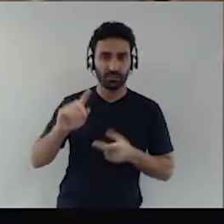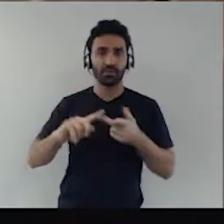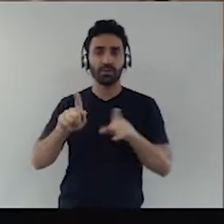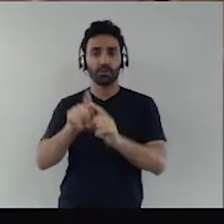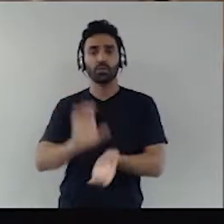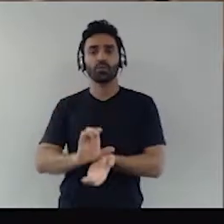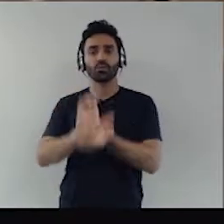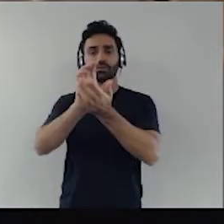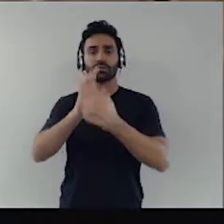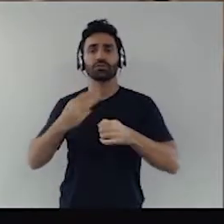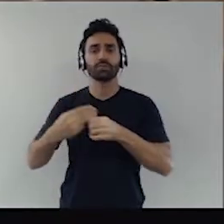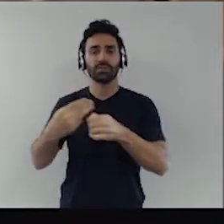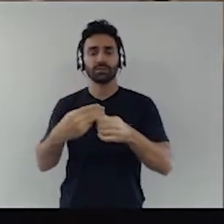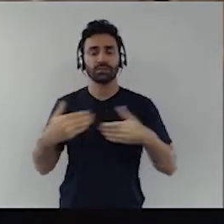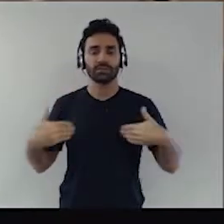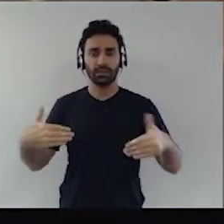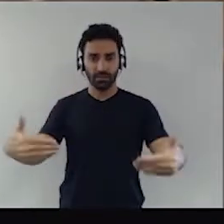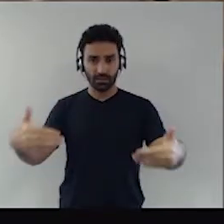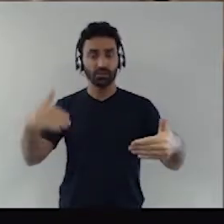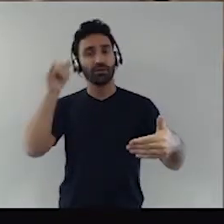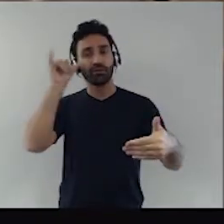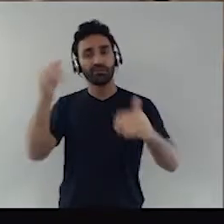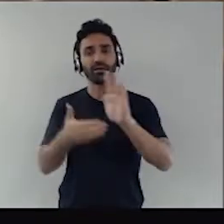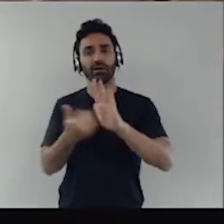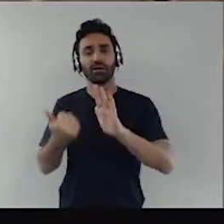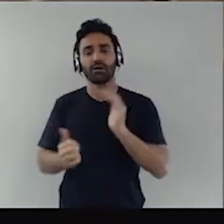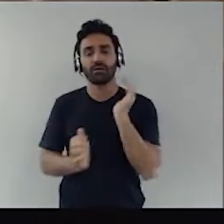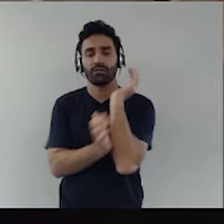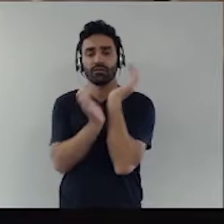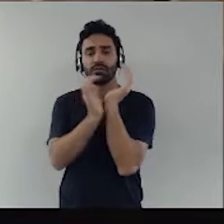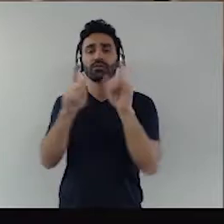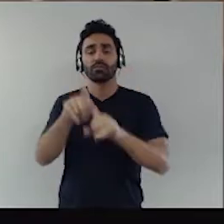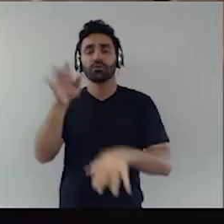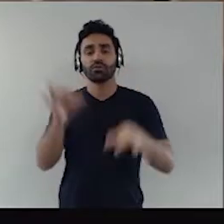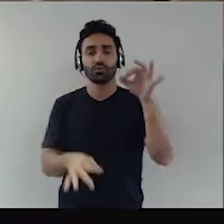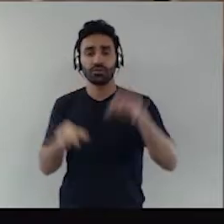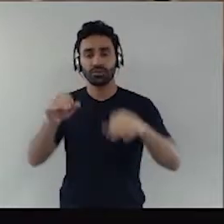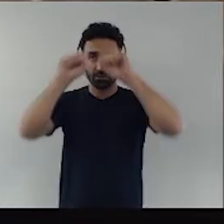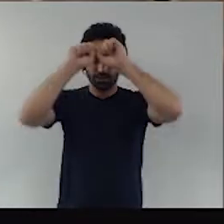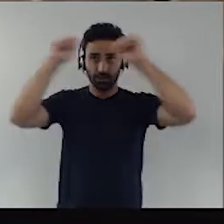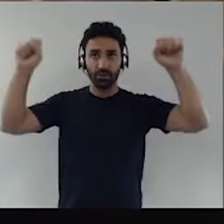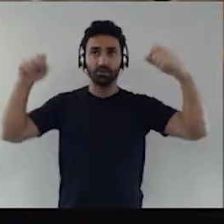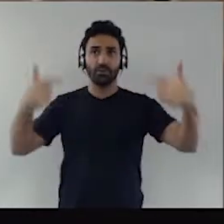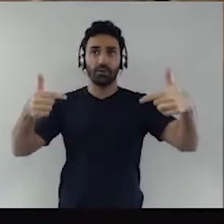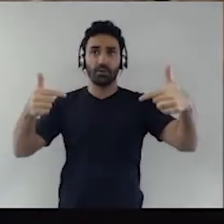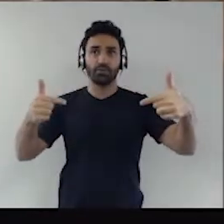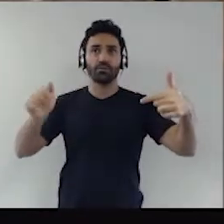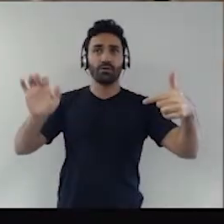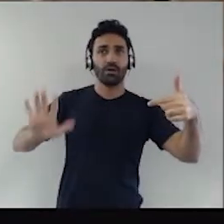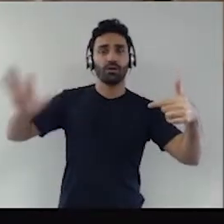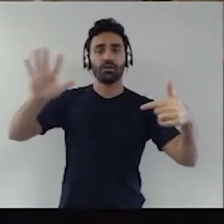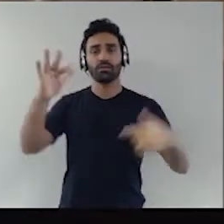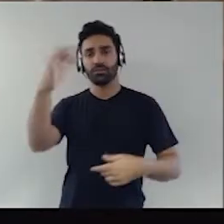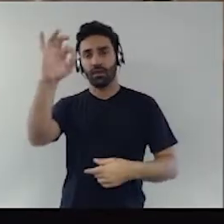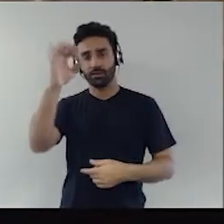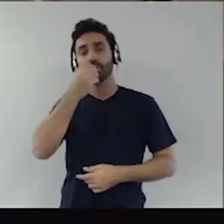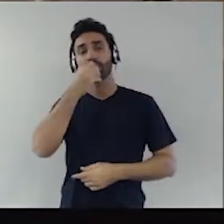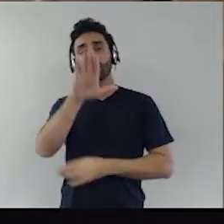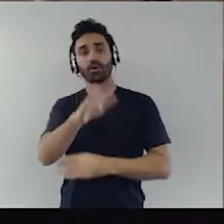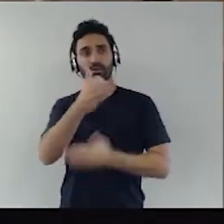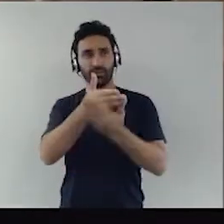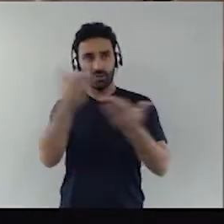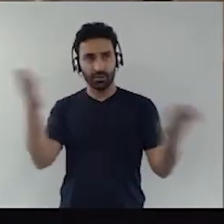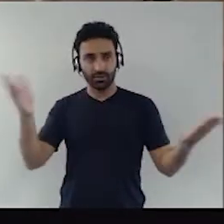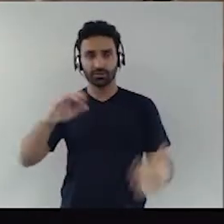Conselho Interministerial de Desburocratização e juiz do Tribunal Regional do Trabalho da 10ª Região. Boa tarde, doutor